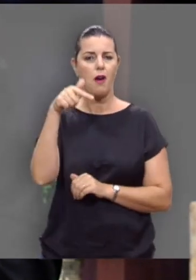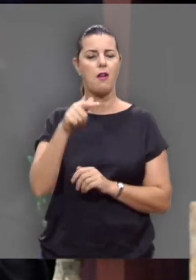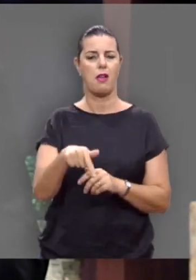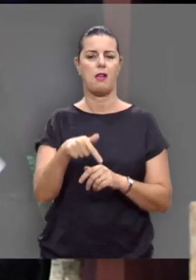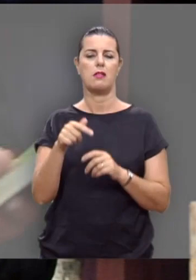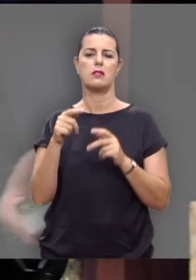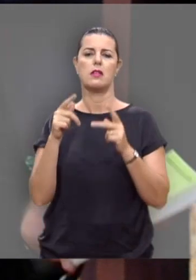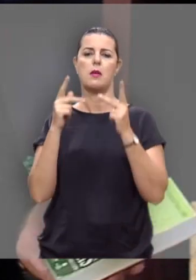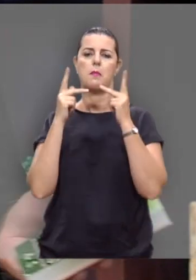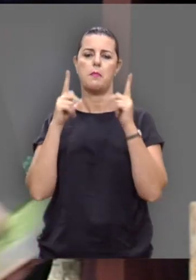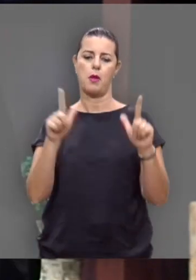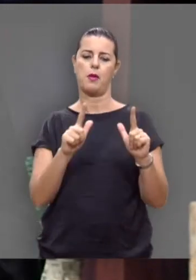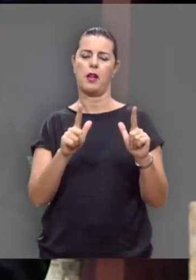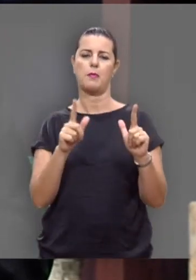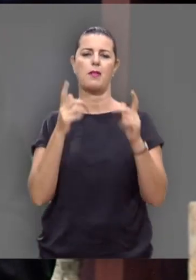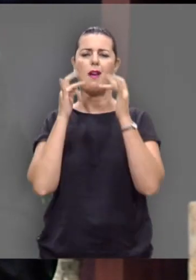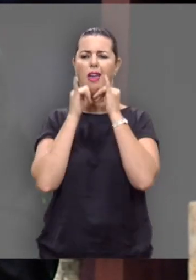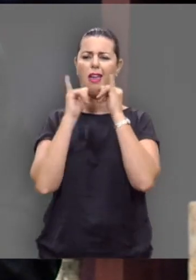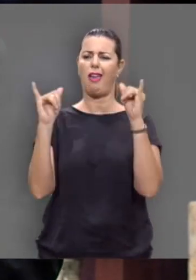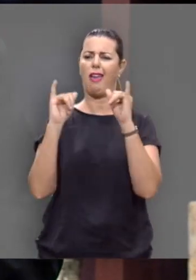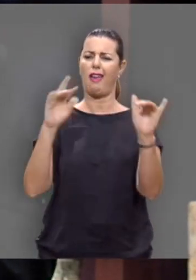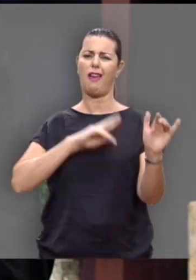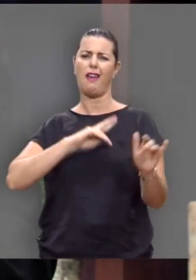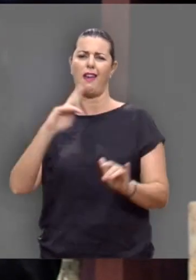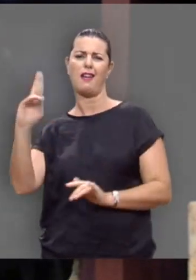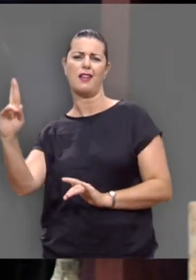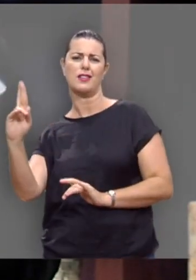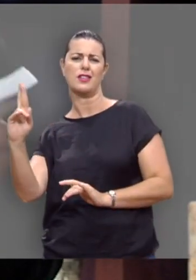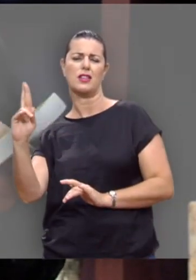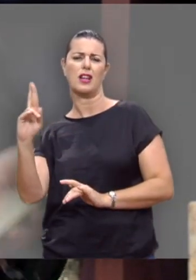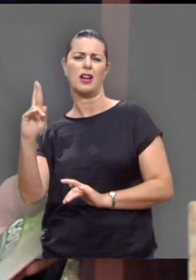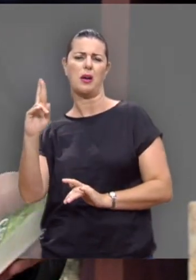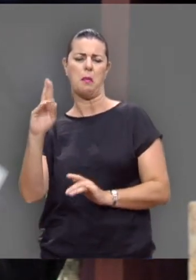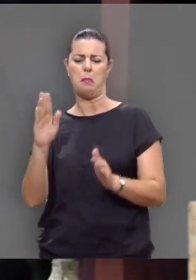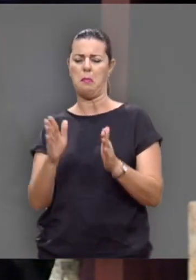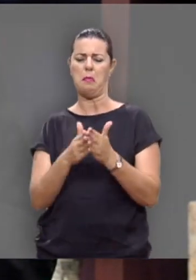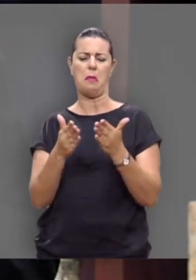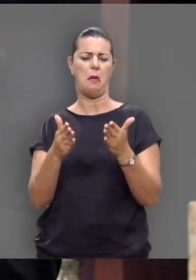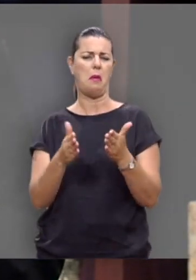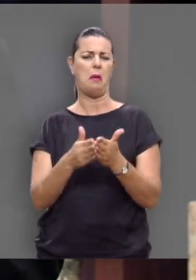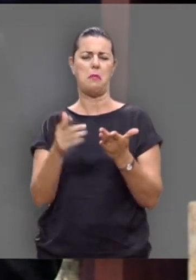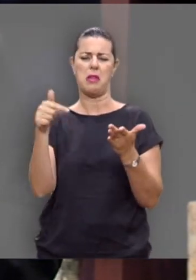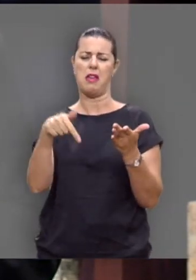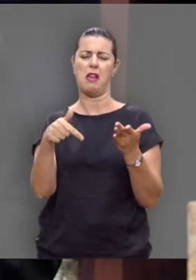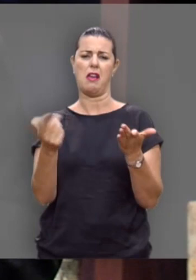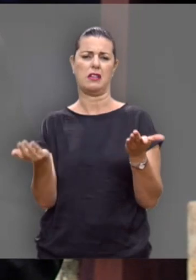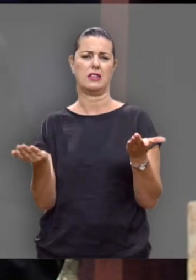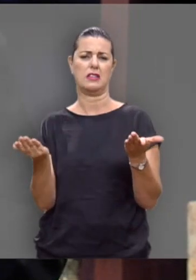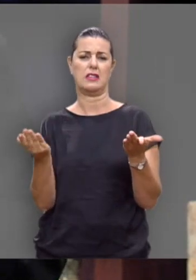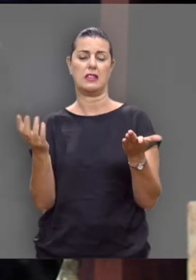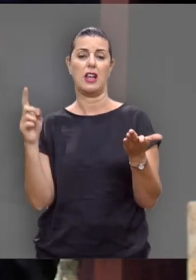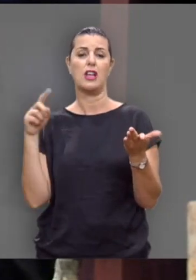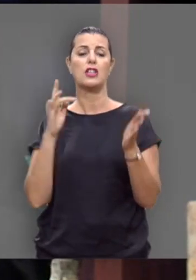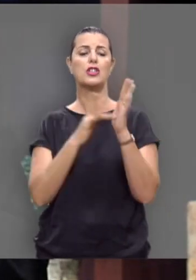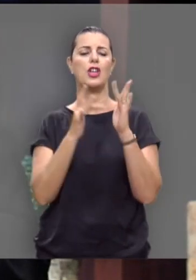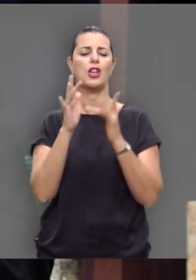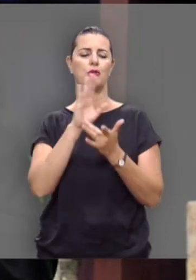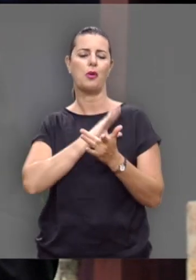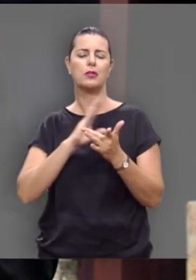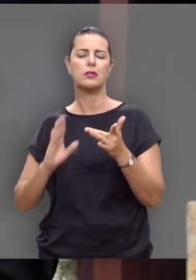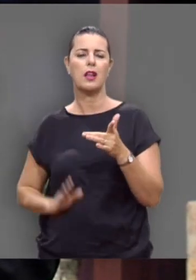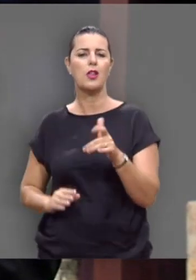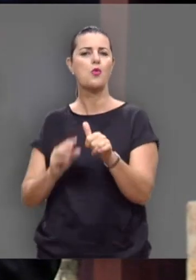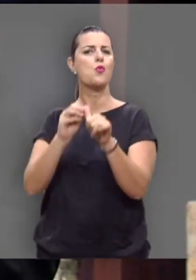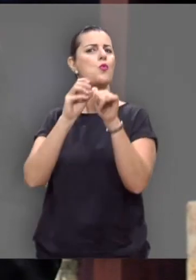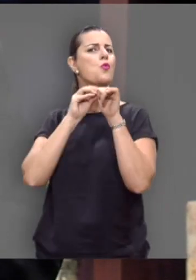uma divulgação de uma denominação religiosa. Nós iríamos empobrecer a mensagem se fizéssemos isso. Jesus Cristo,